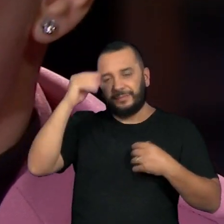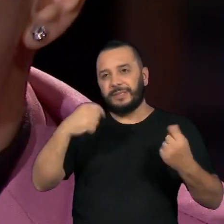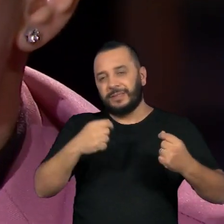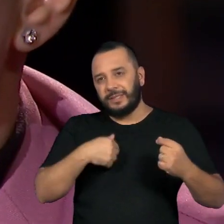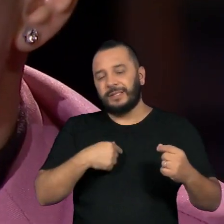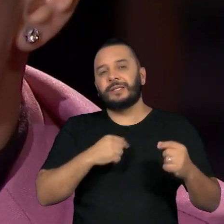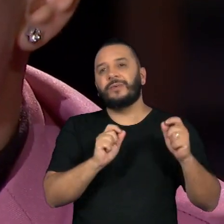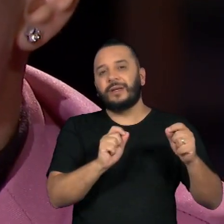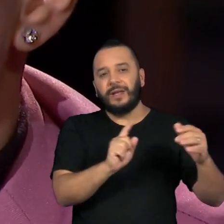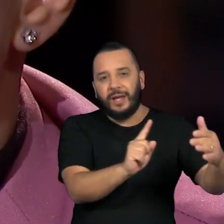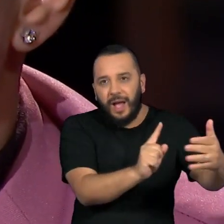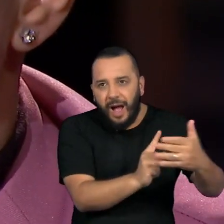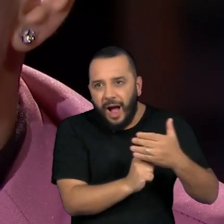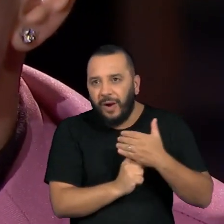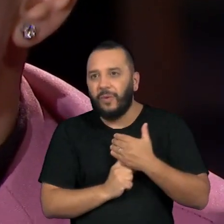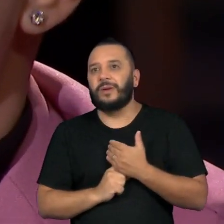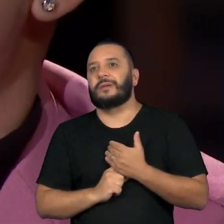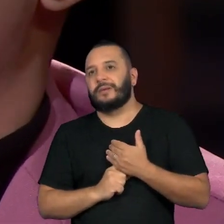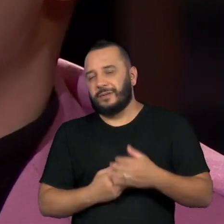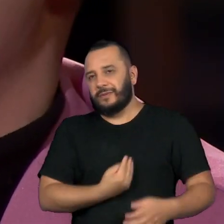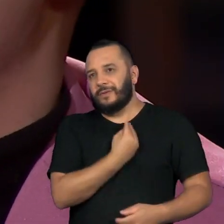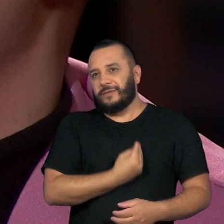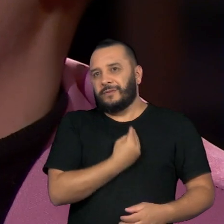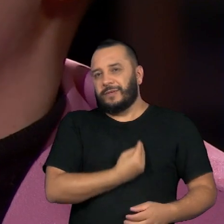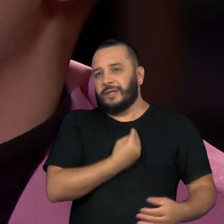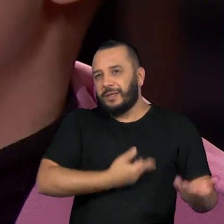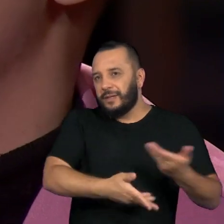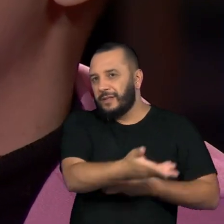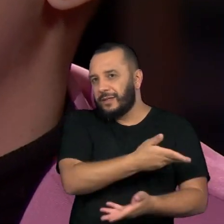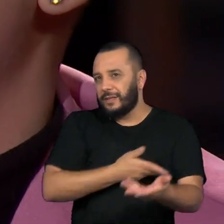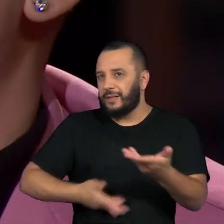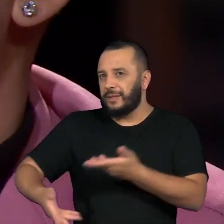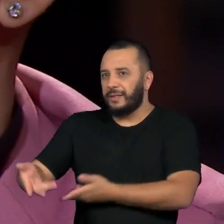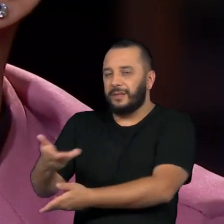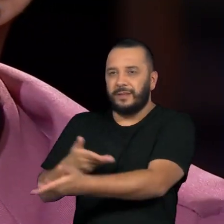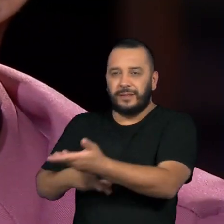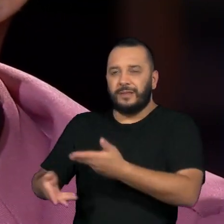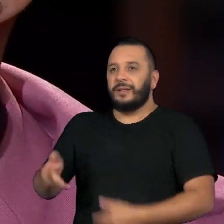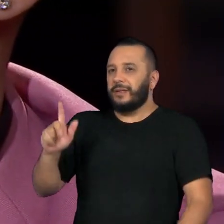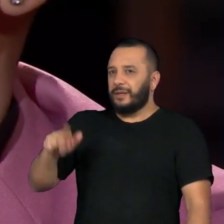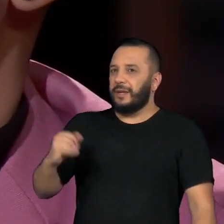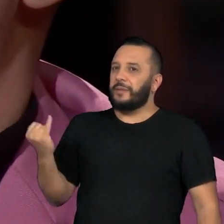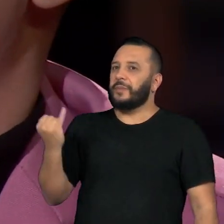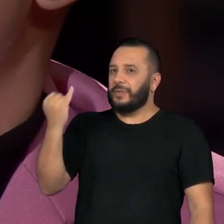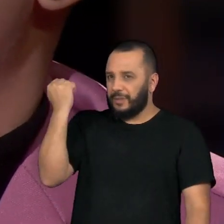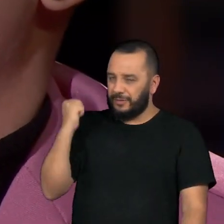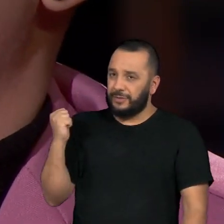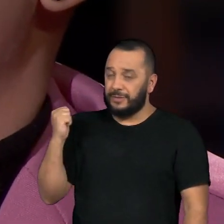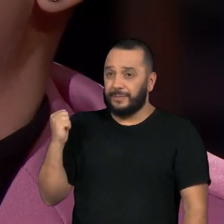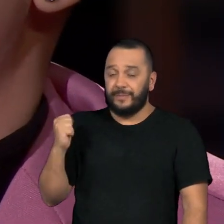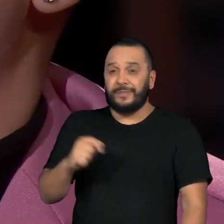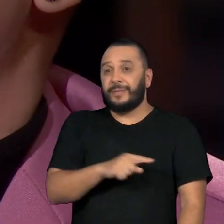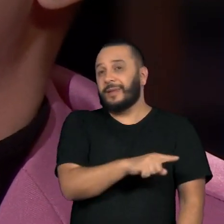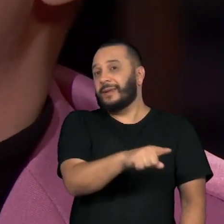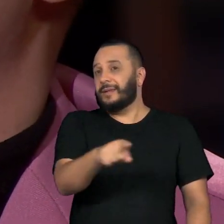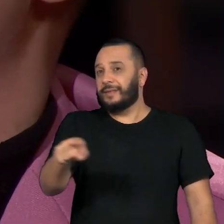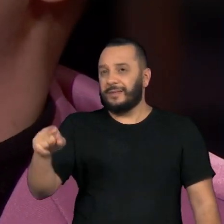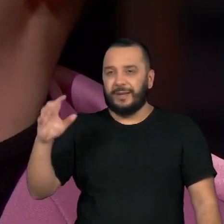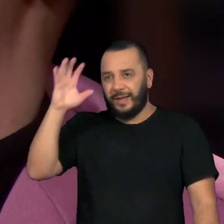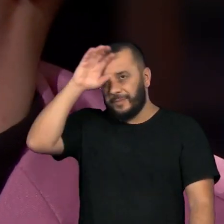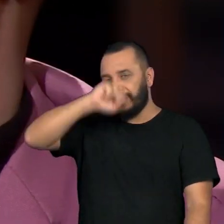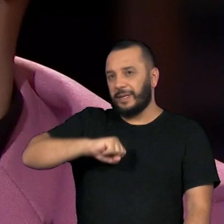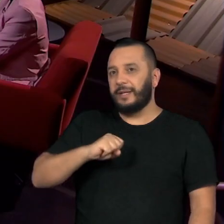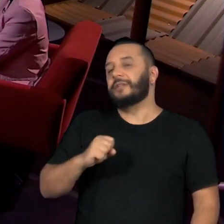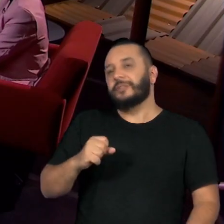precisa conviver com outras pessoas, porque a partir do momento que a gente convive com outras pessoas, essas pessoas elas aprendem a lidar